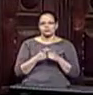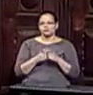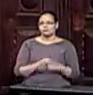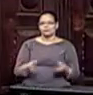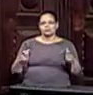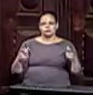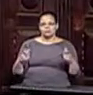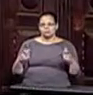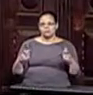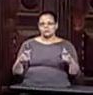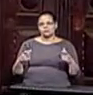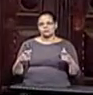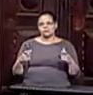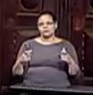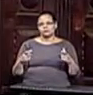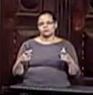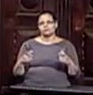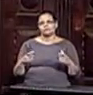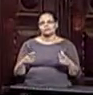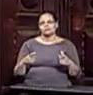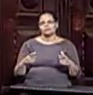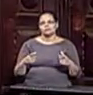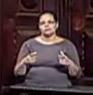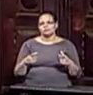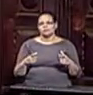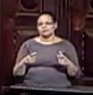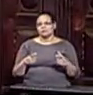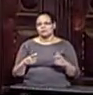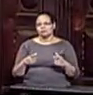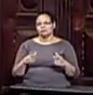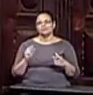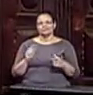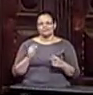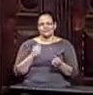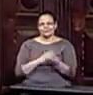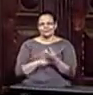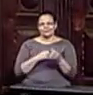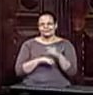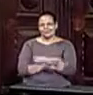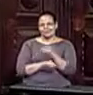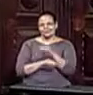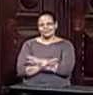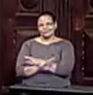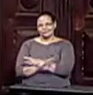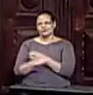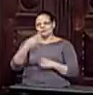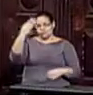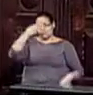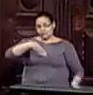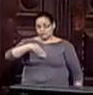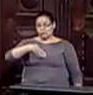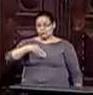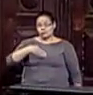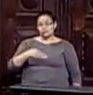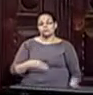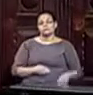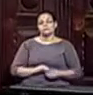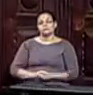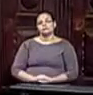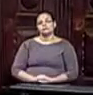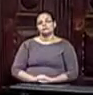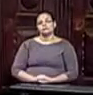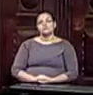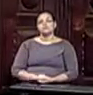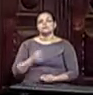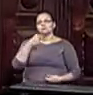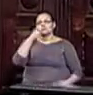disparadamente o maior volume de corrupção comprovada. Né?